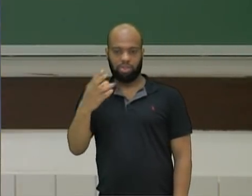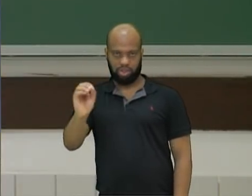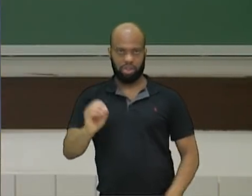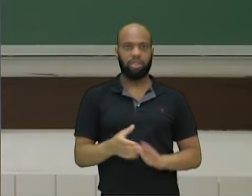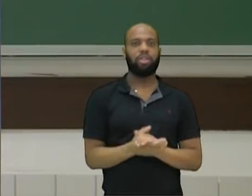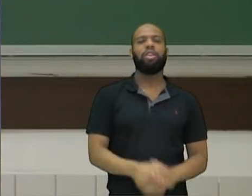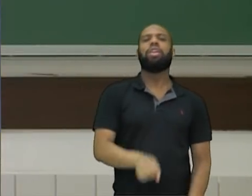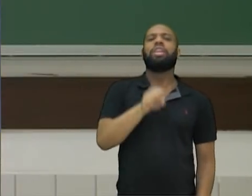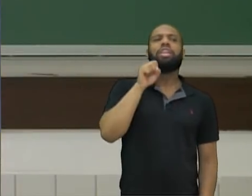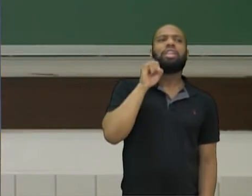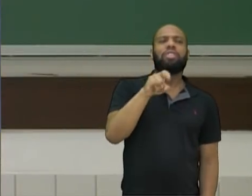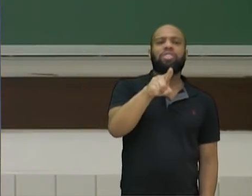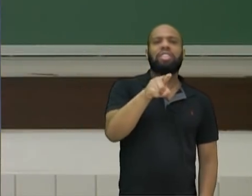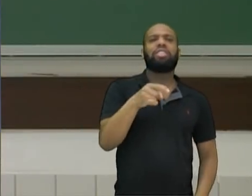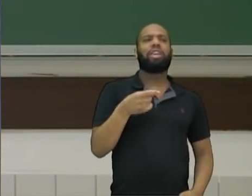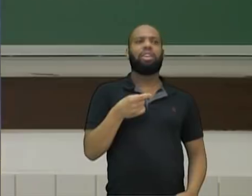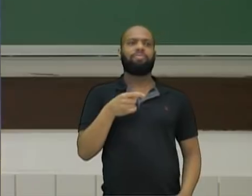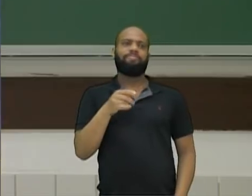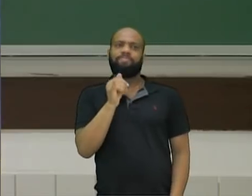quem